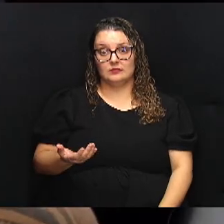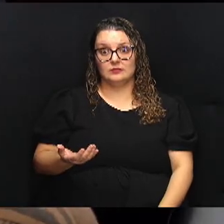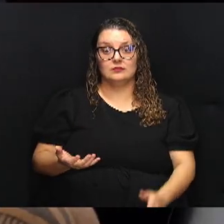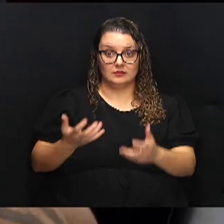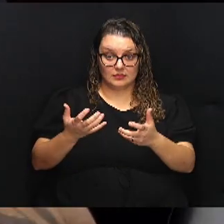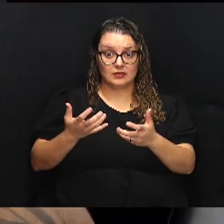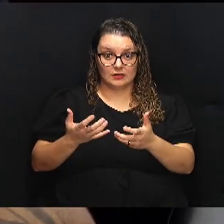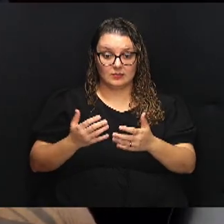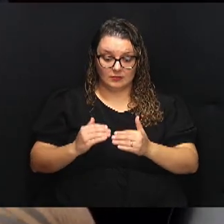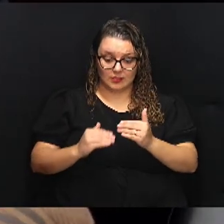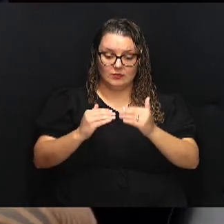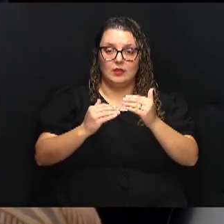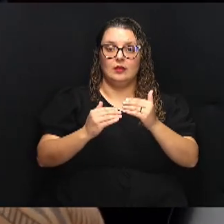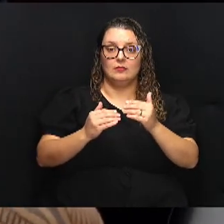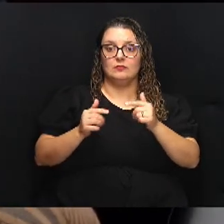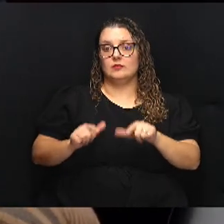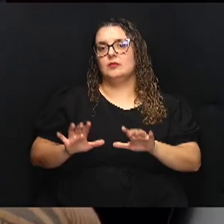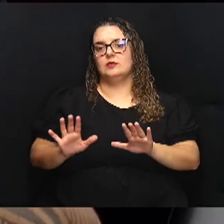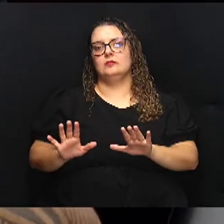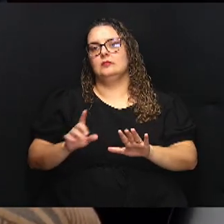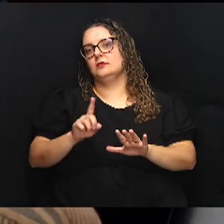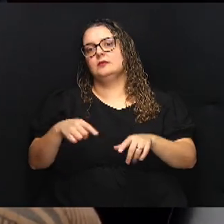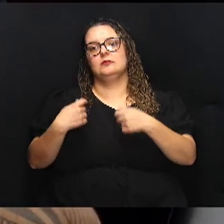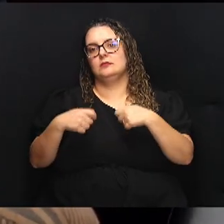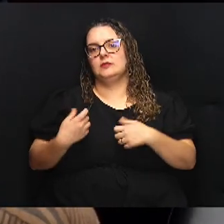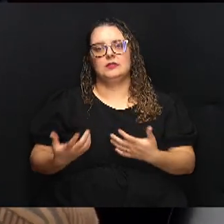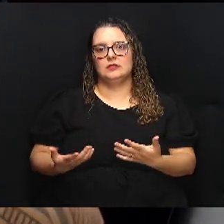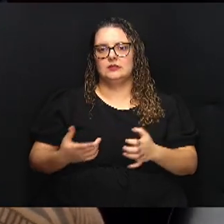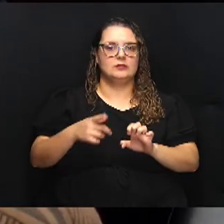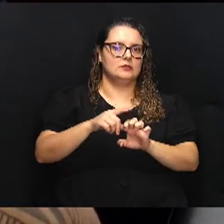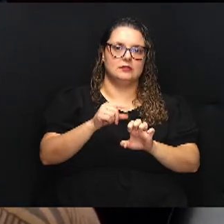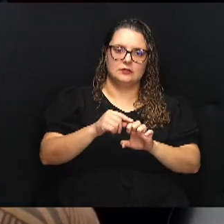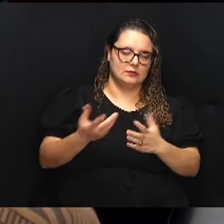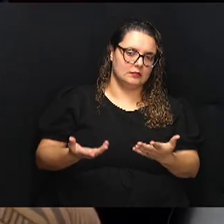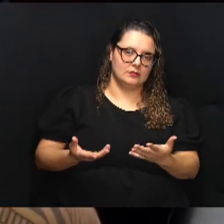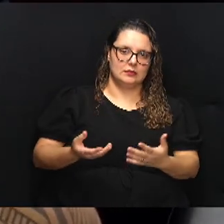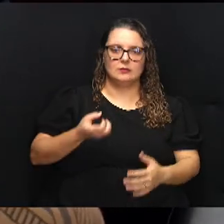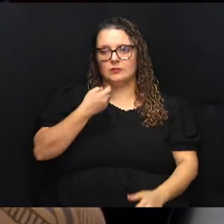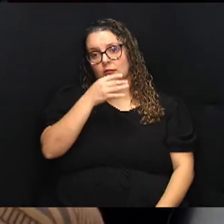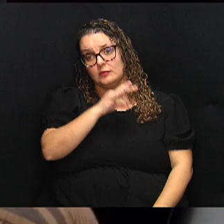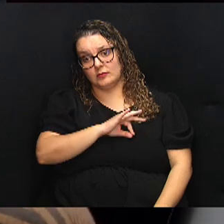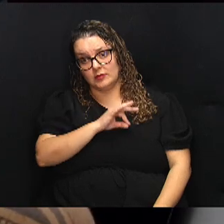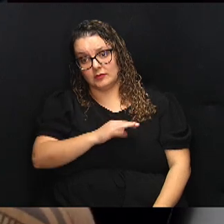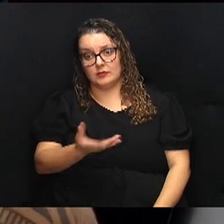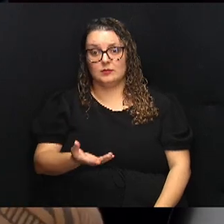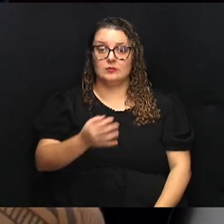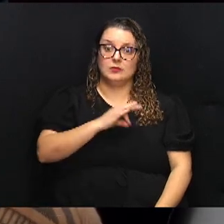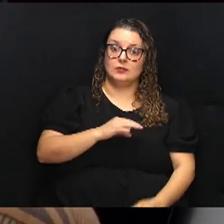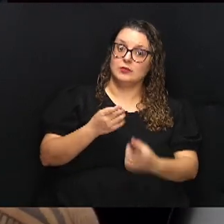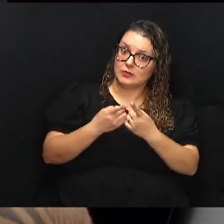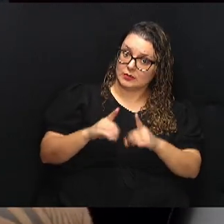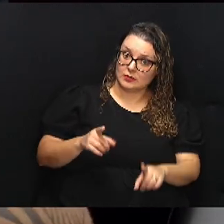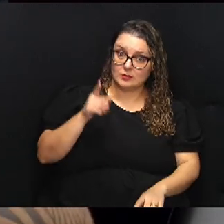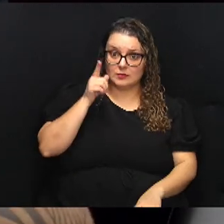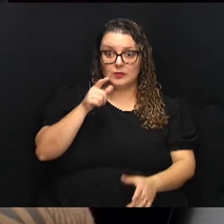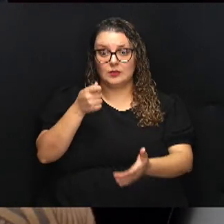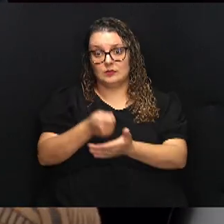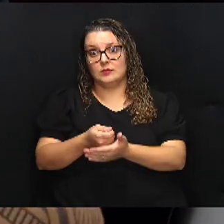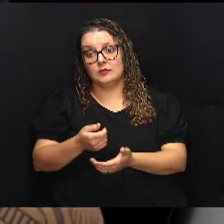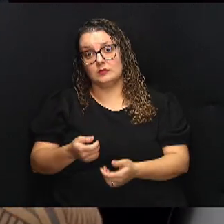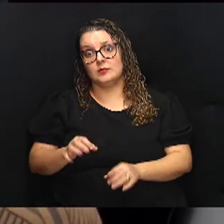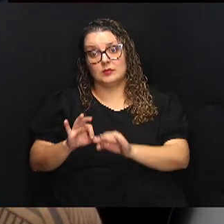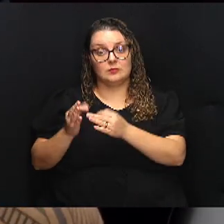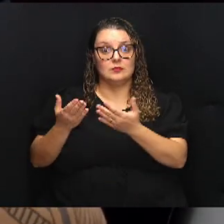mesmo evoluir aonde você está. Você não precisa empreender para ter bons salários, para ter um salário digno, para você conseguir pagar as coisas para sua